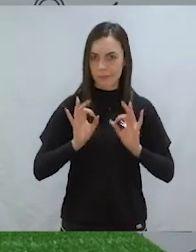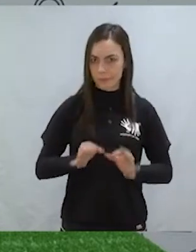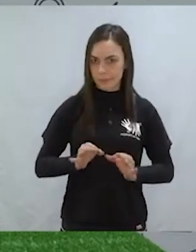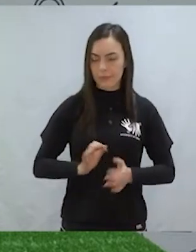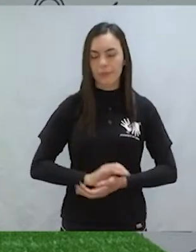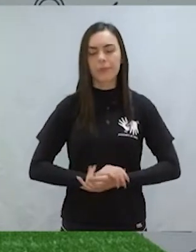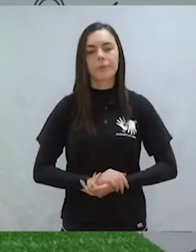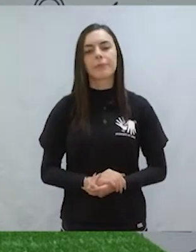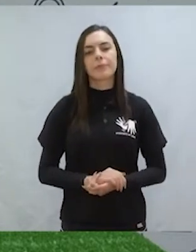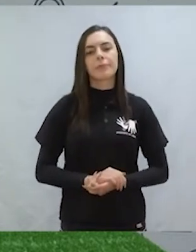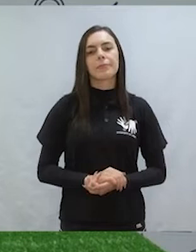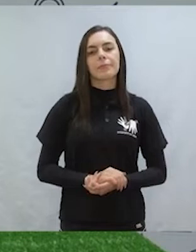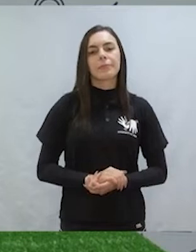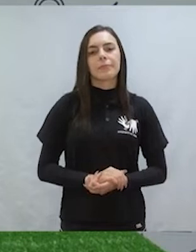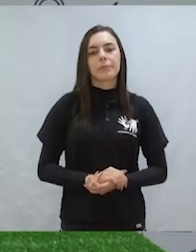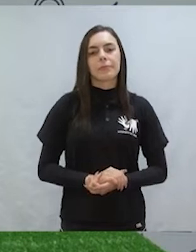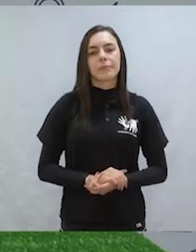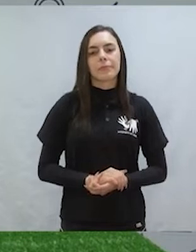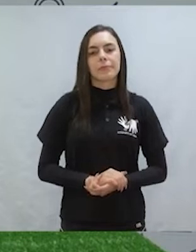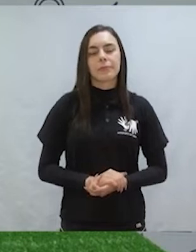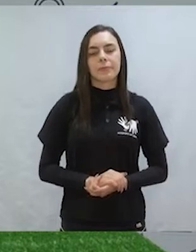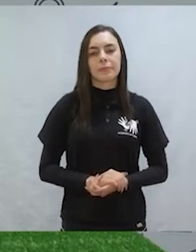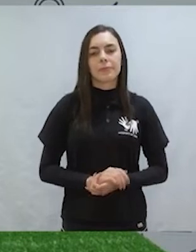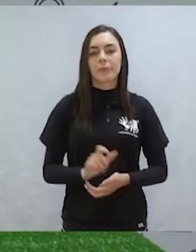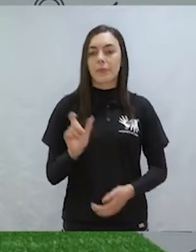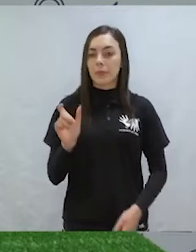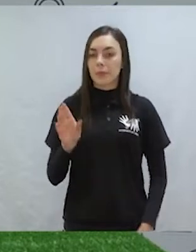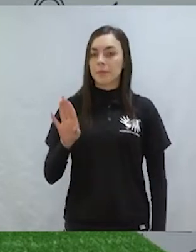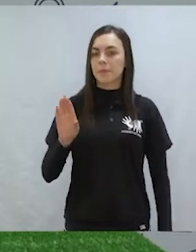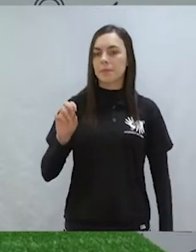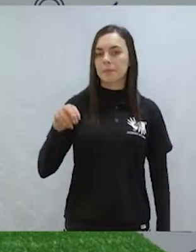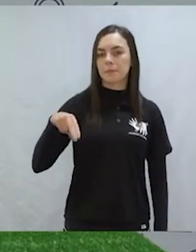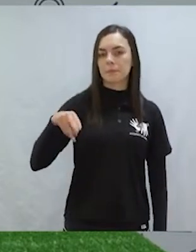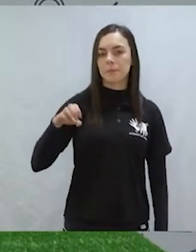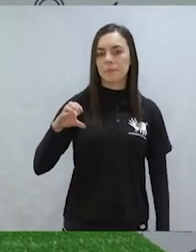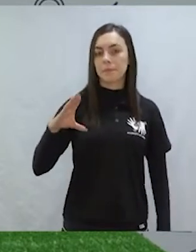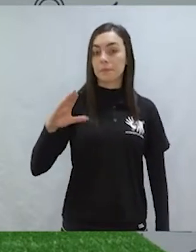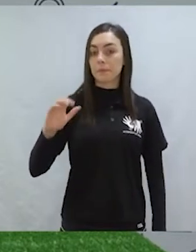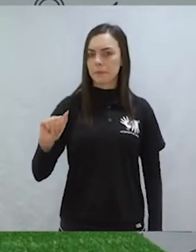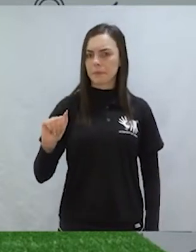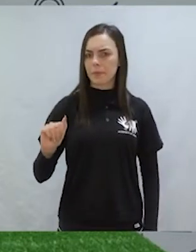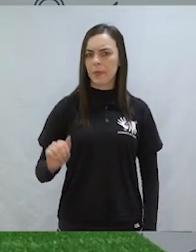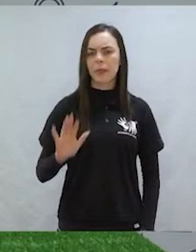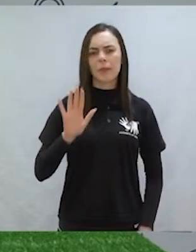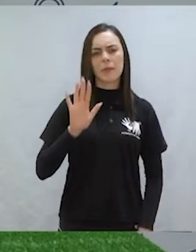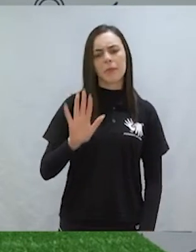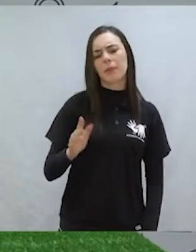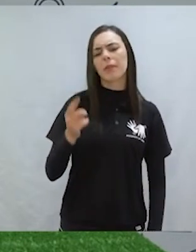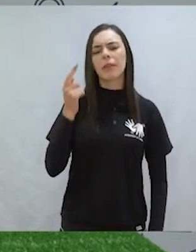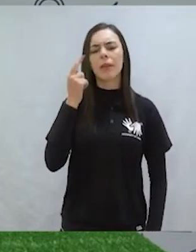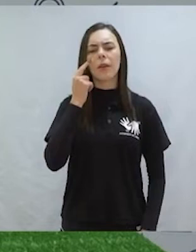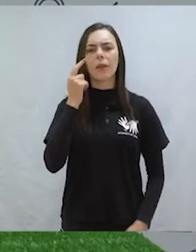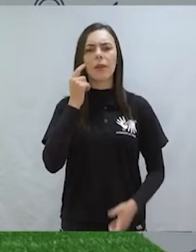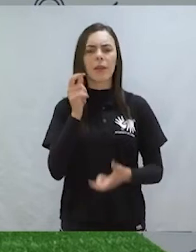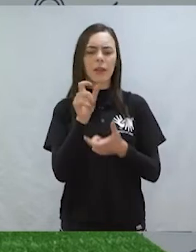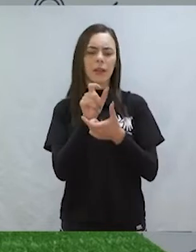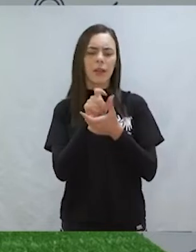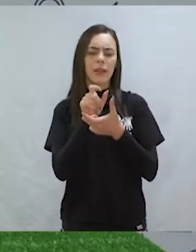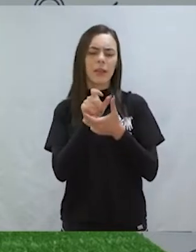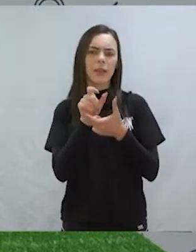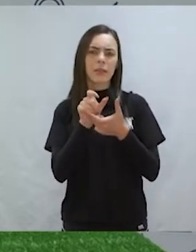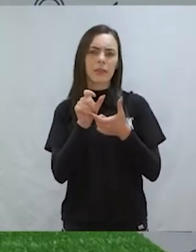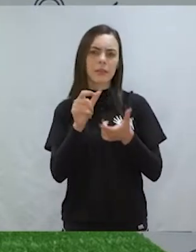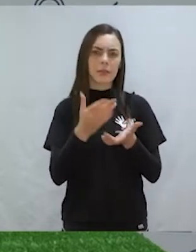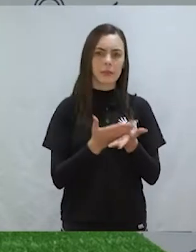boneca. Muito bem, tá lá o destaque, boneca. Vão observando a sílaba inicial